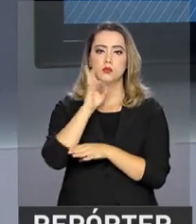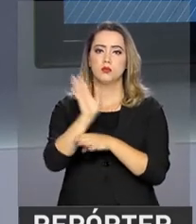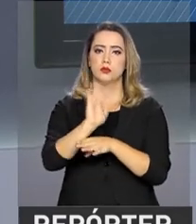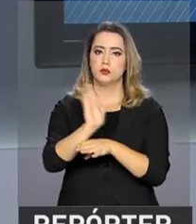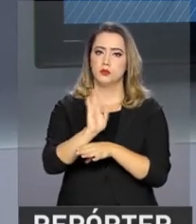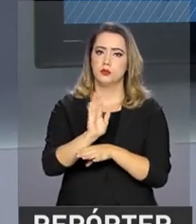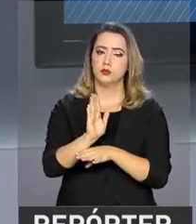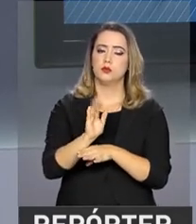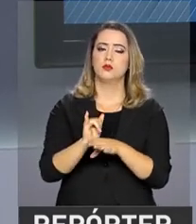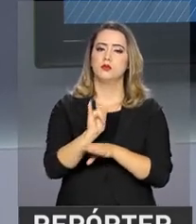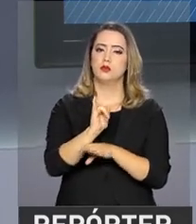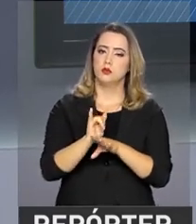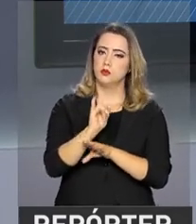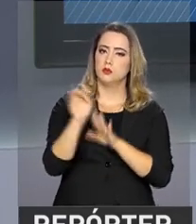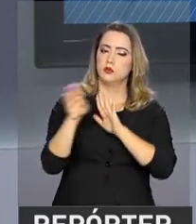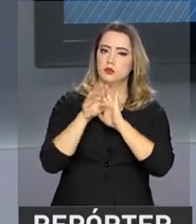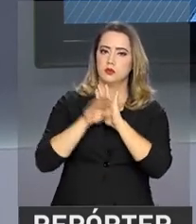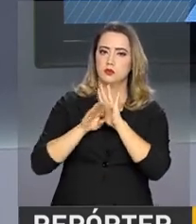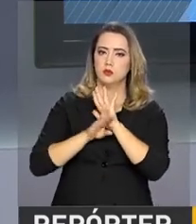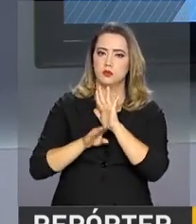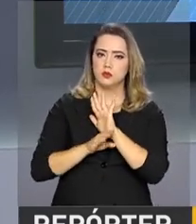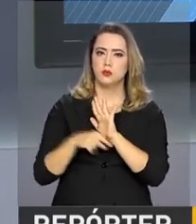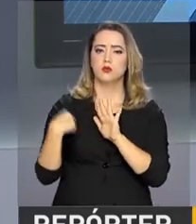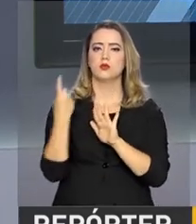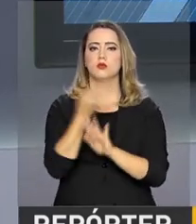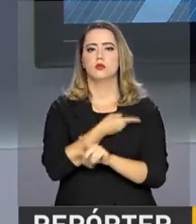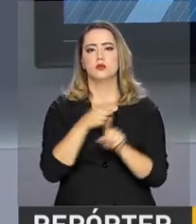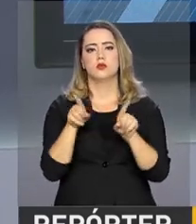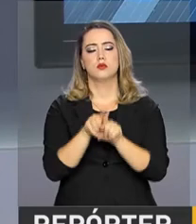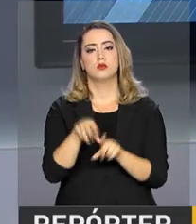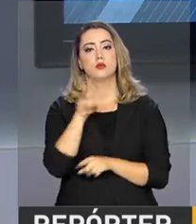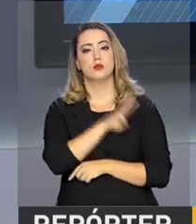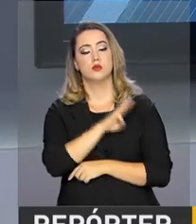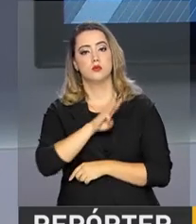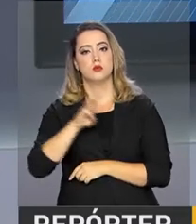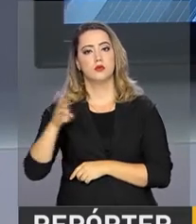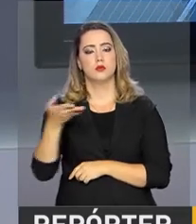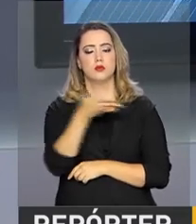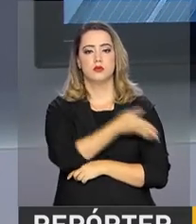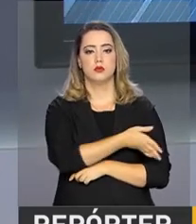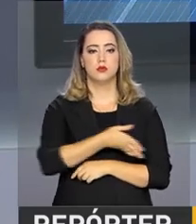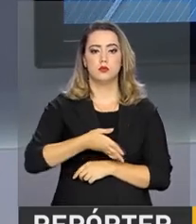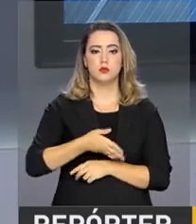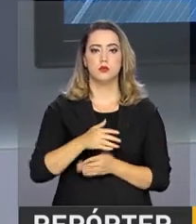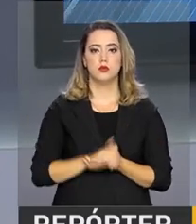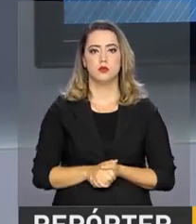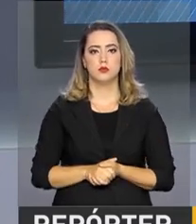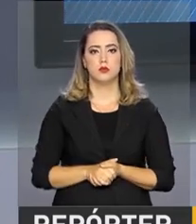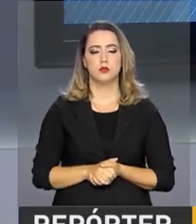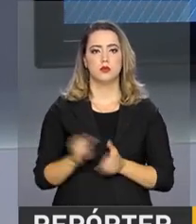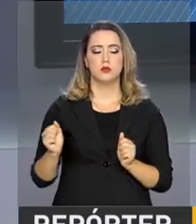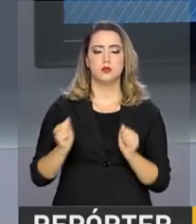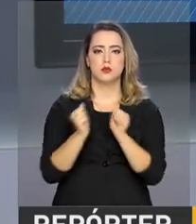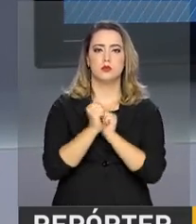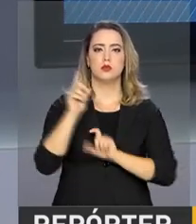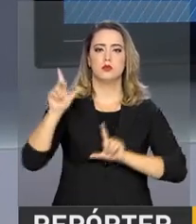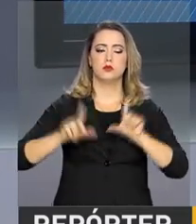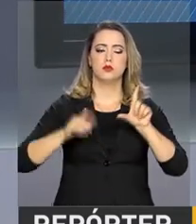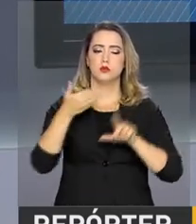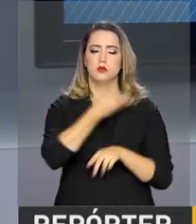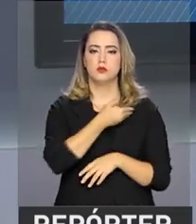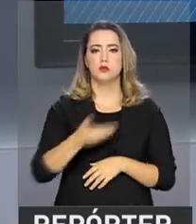você pode rever as reportagens do youtube toda a nossa programação também está na página da nbr na internet continue com a gente